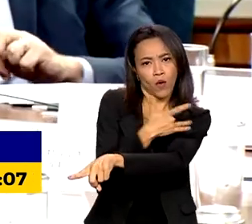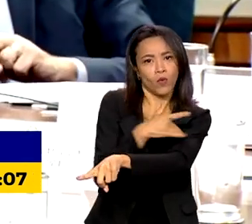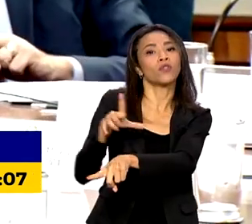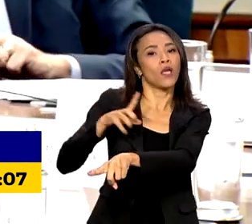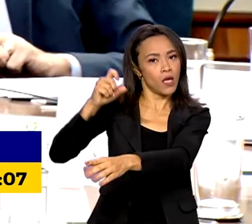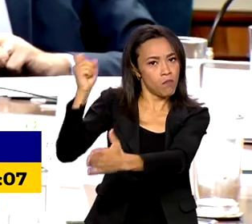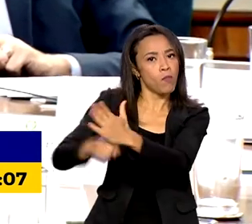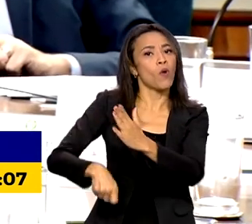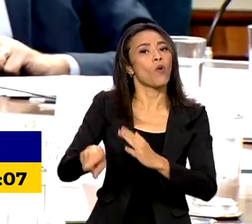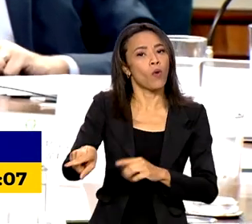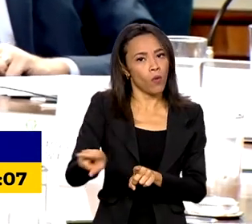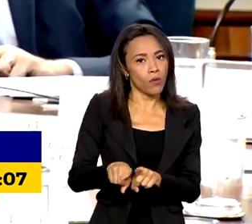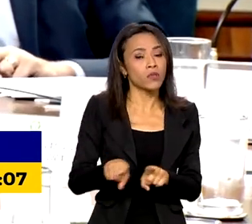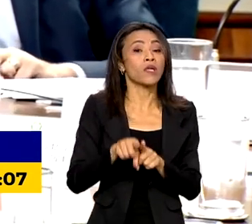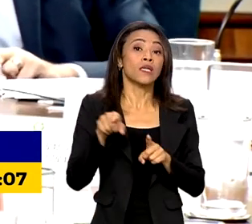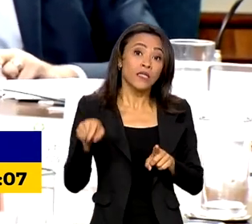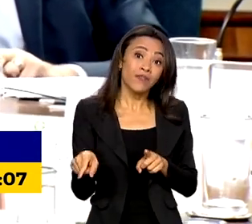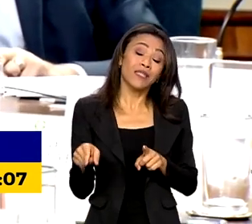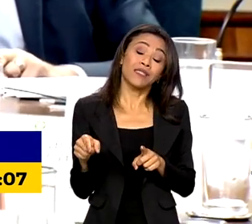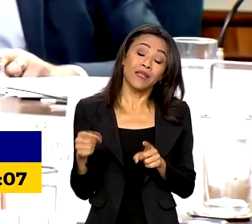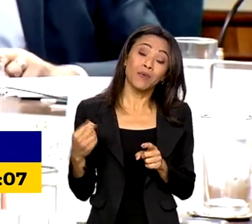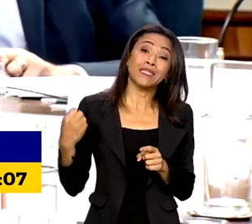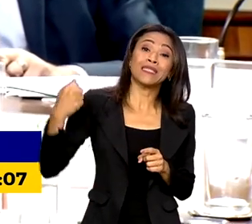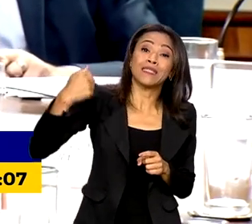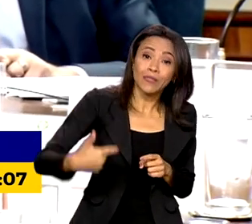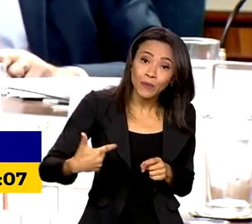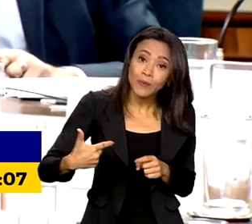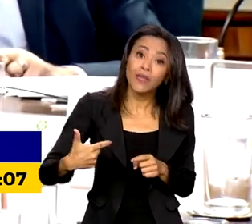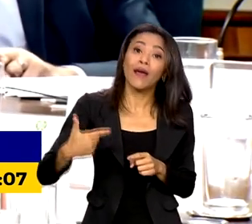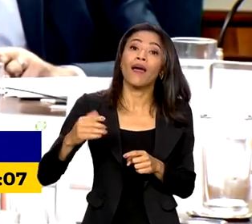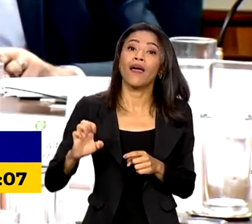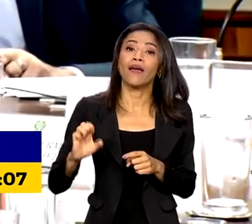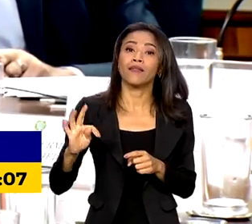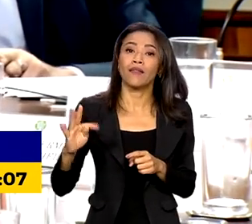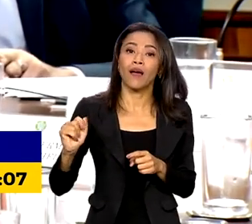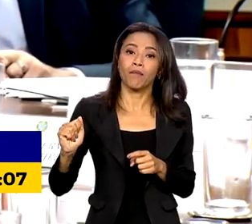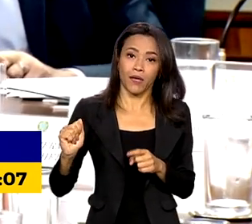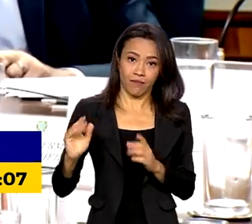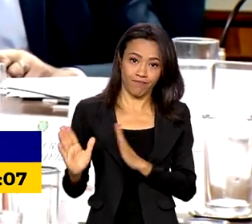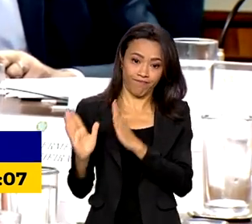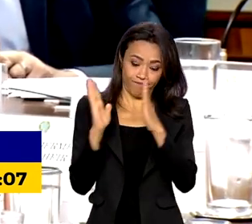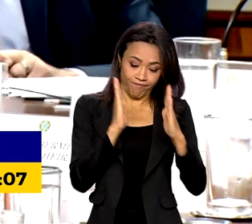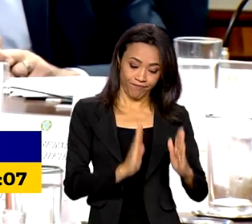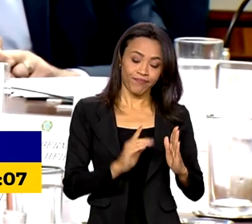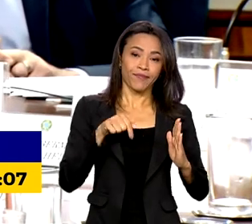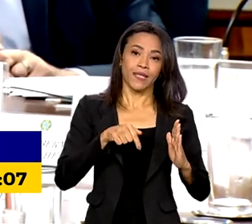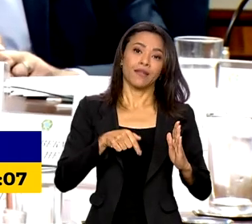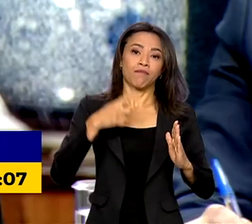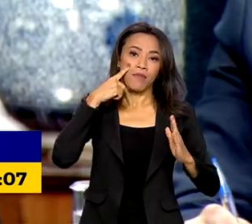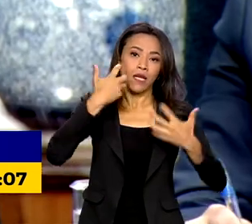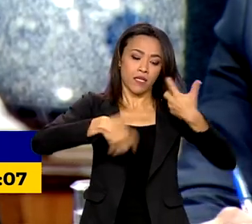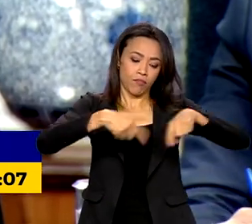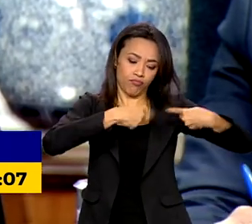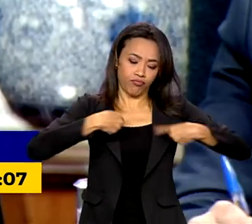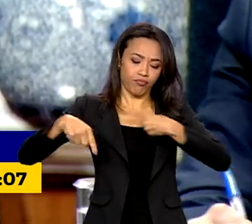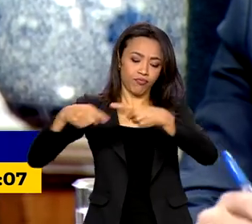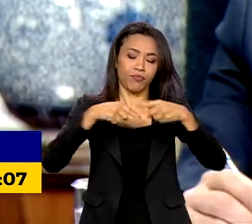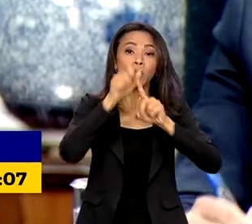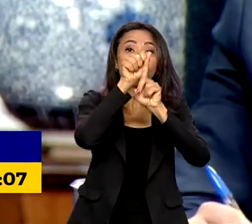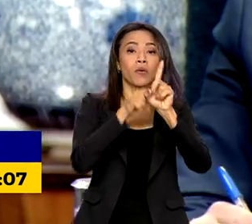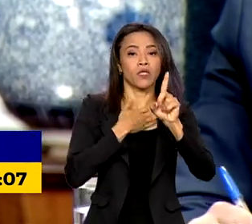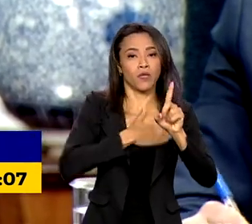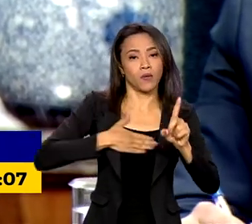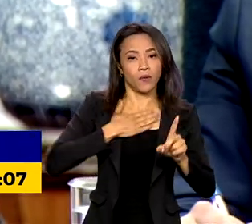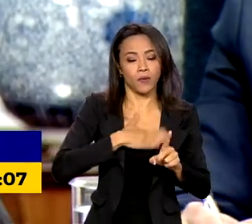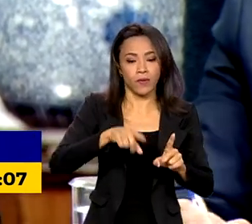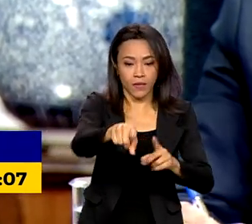renda vai ser objeto de uma segunda etapa da reforma e deverá ser discutida a partir de agosto. O objetivo da